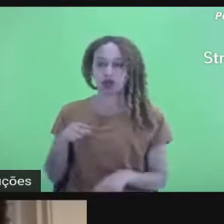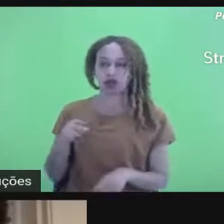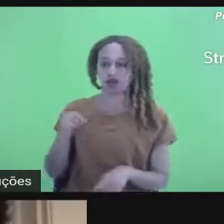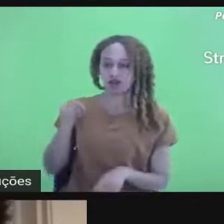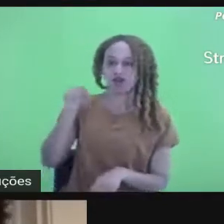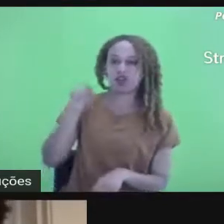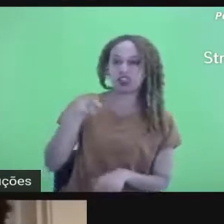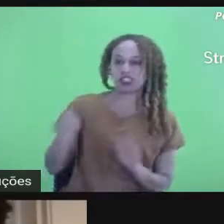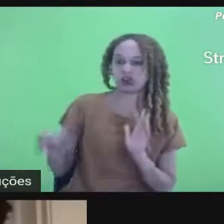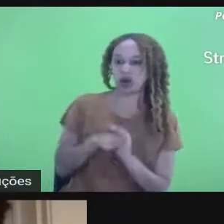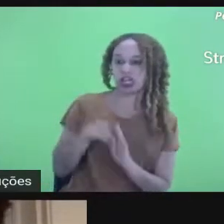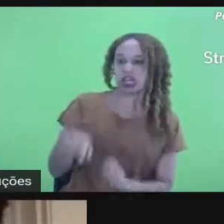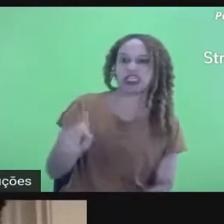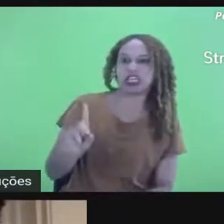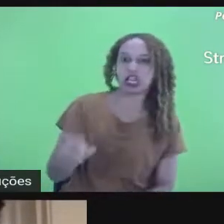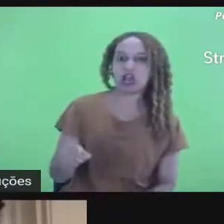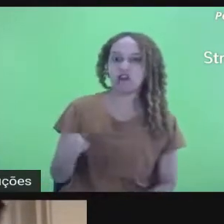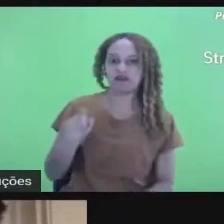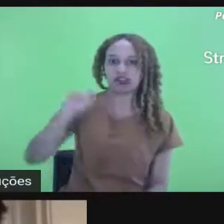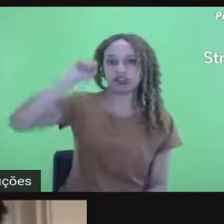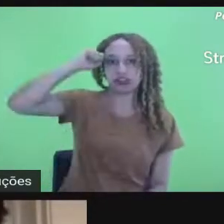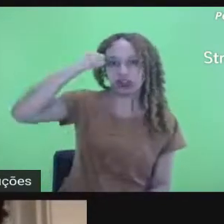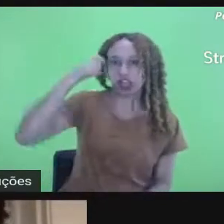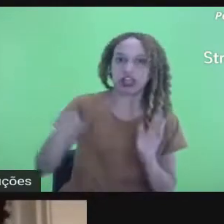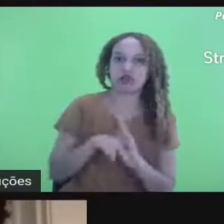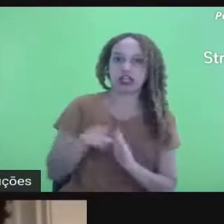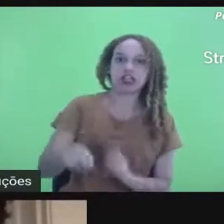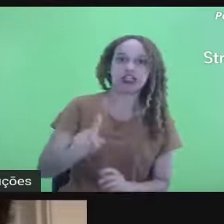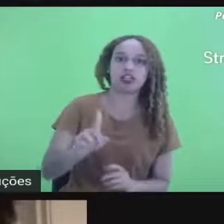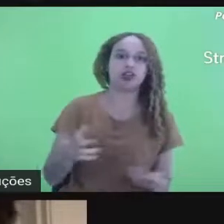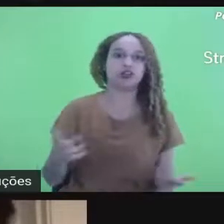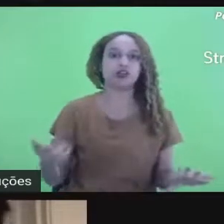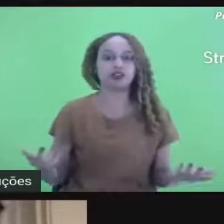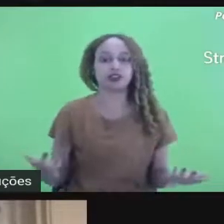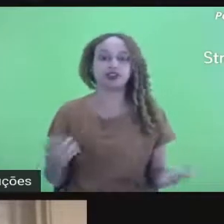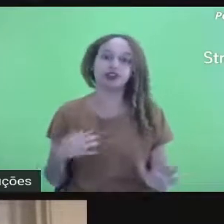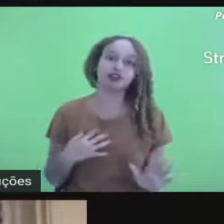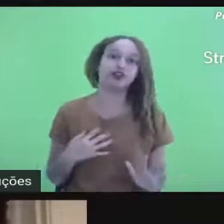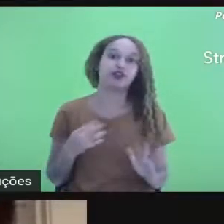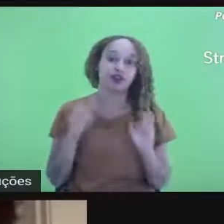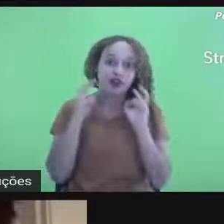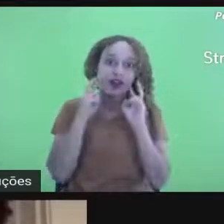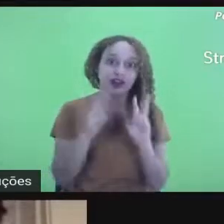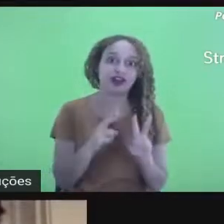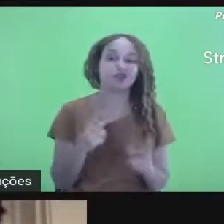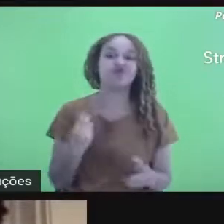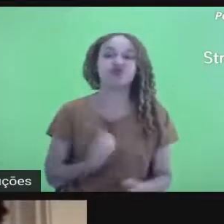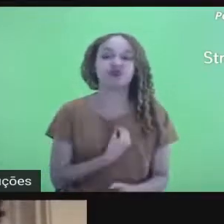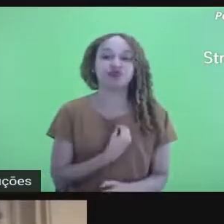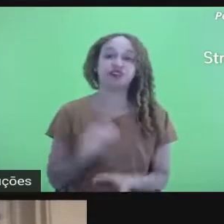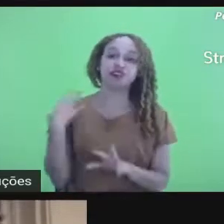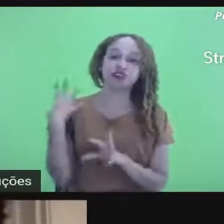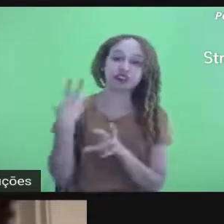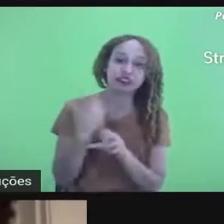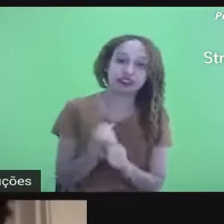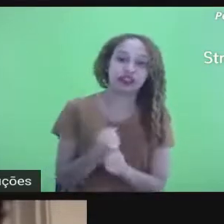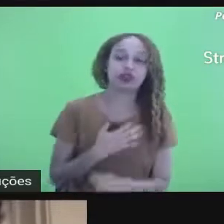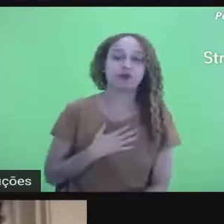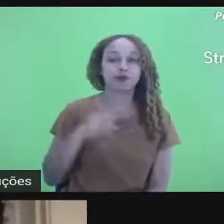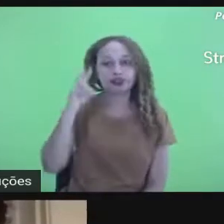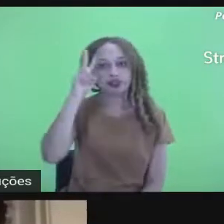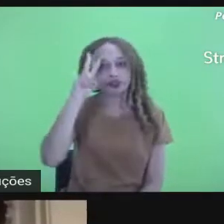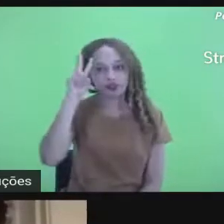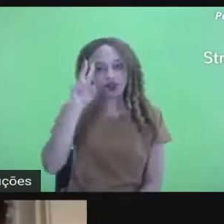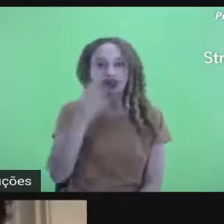certeza, similitudes nessa trajetória, nessa história, tanto a minha, quanto a sua, quanto a da